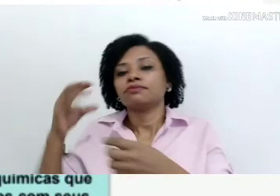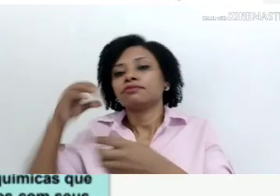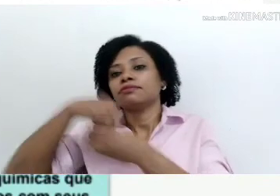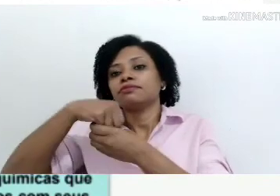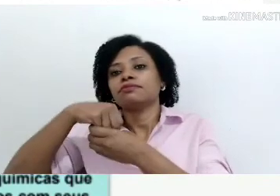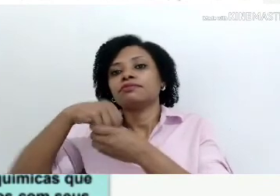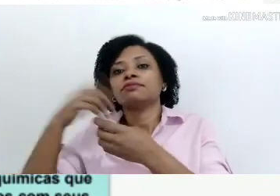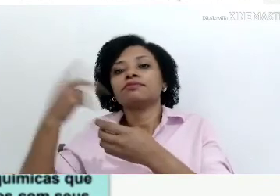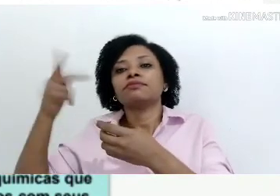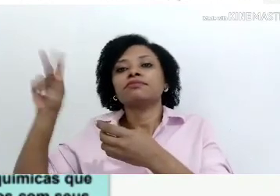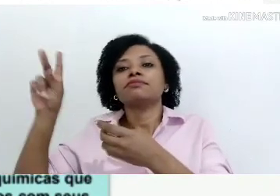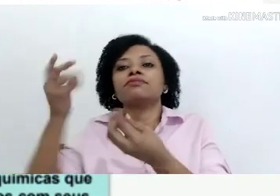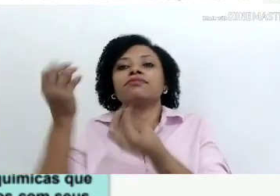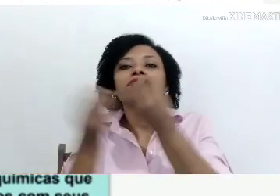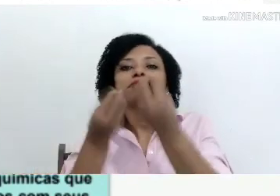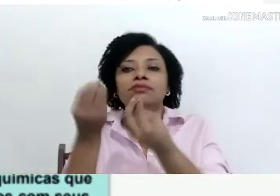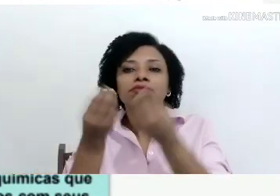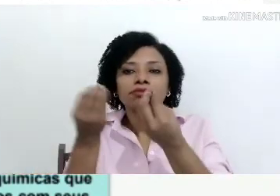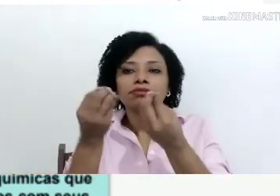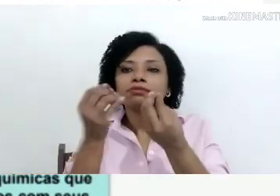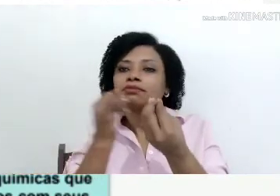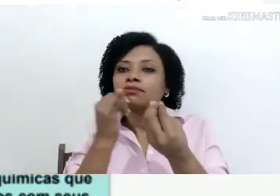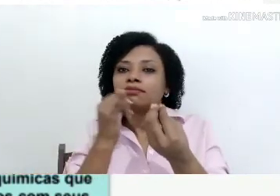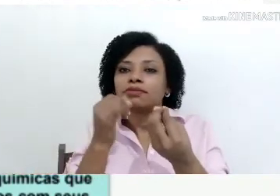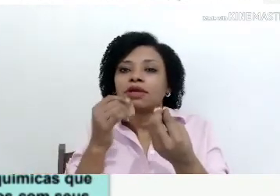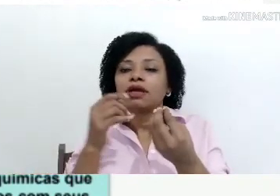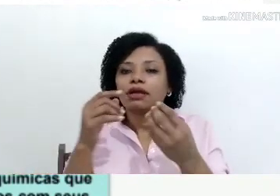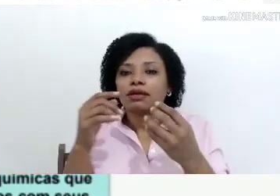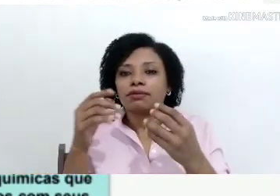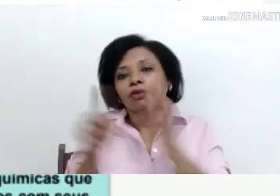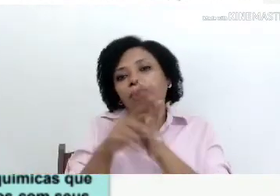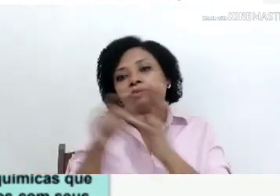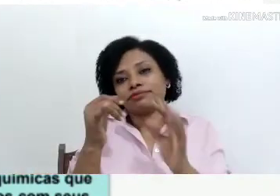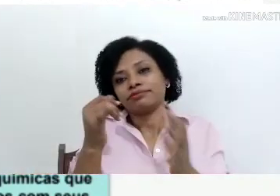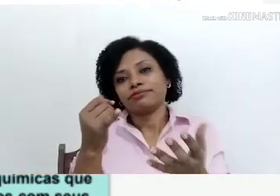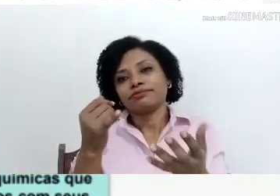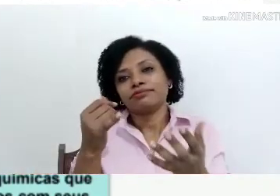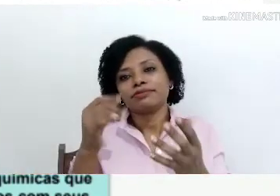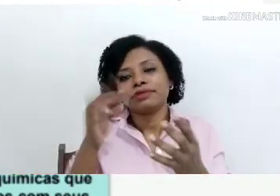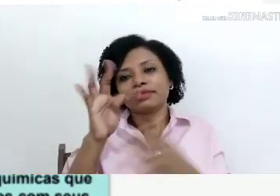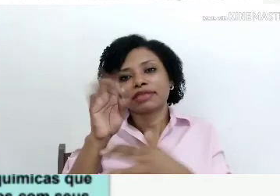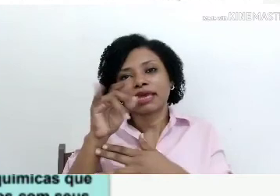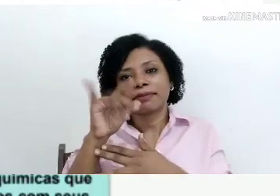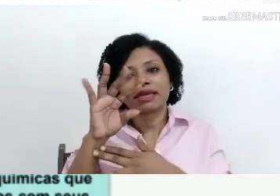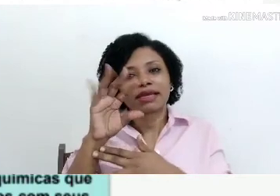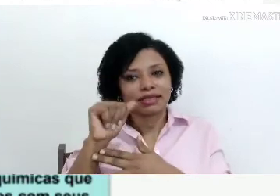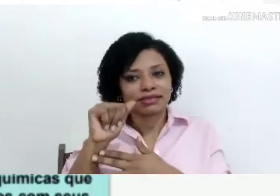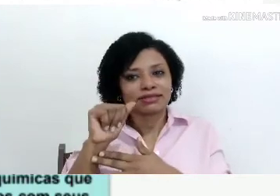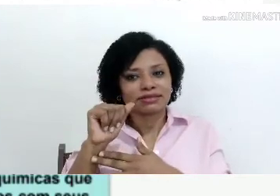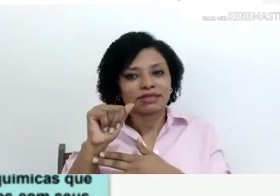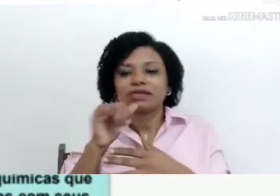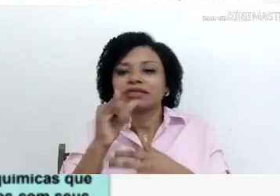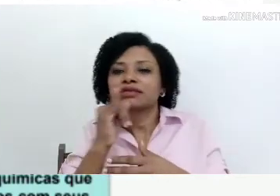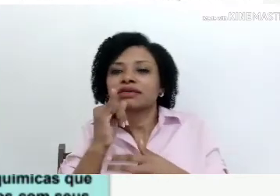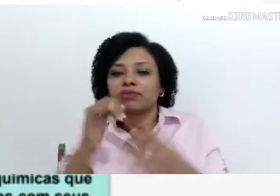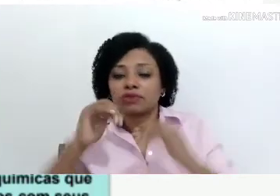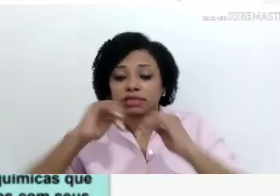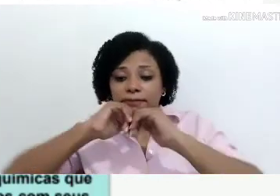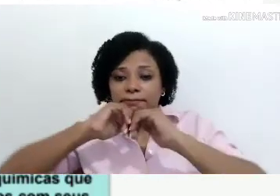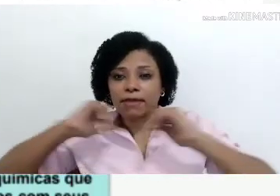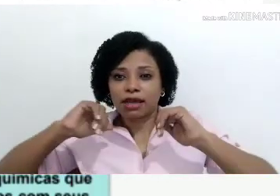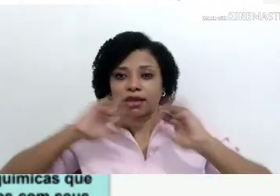invólucros, selados e separados, onde são armazenadas diferentes substâncias químicas. Quando a camada se separa dos